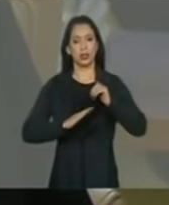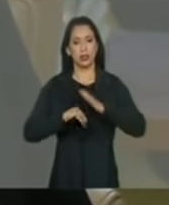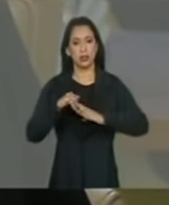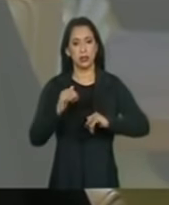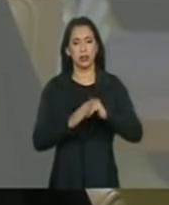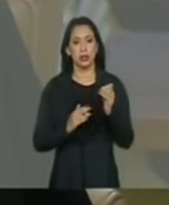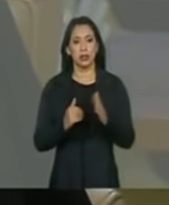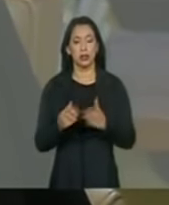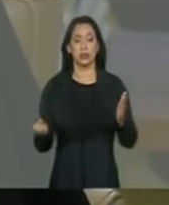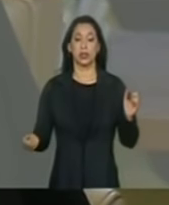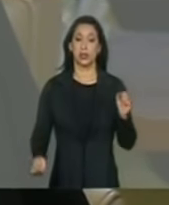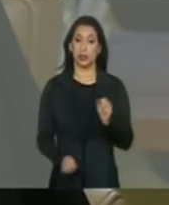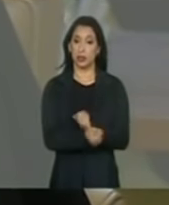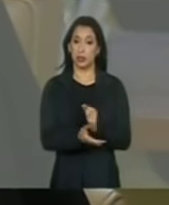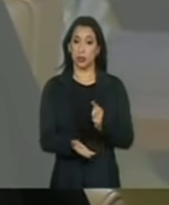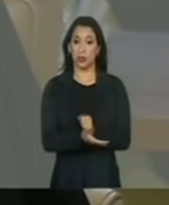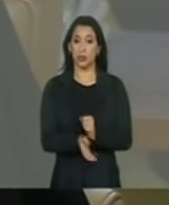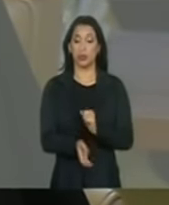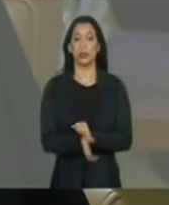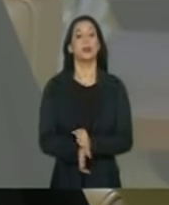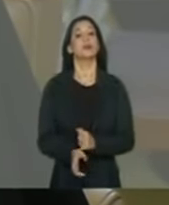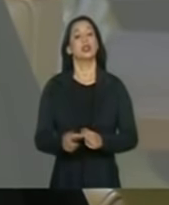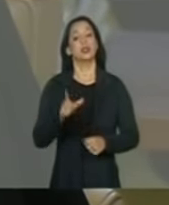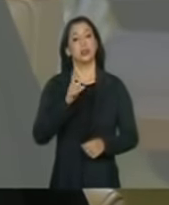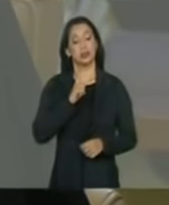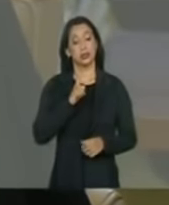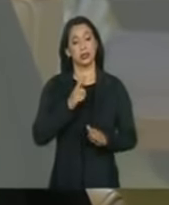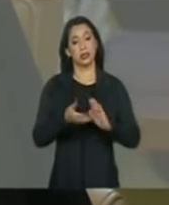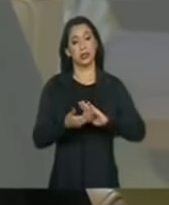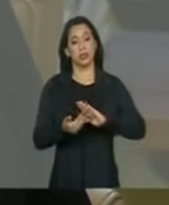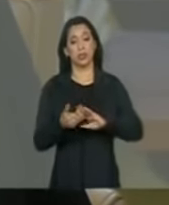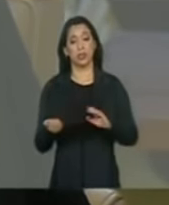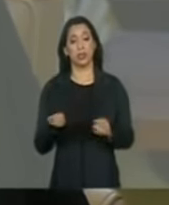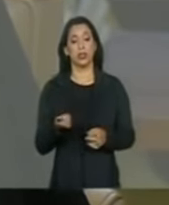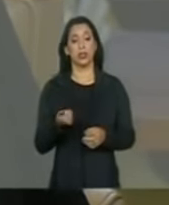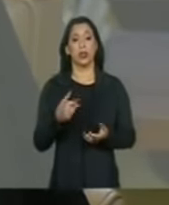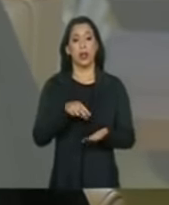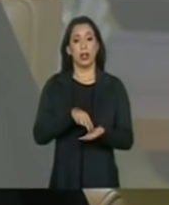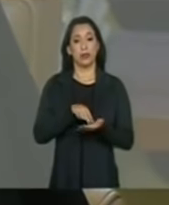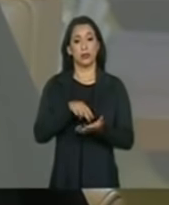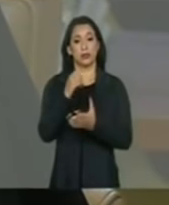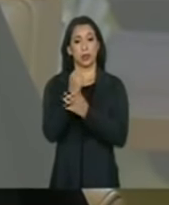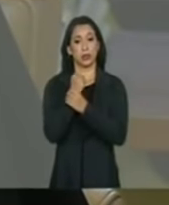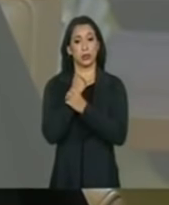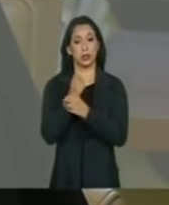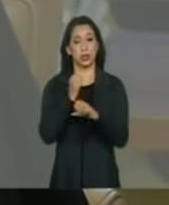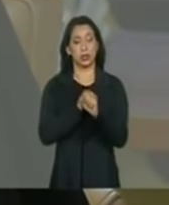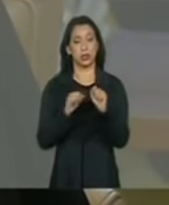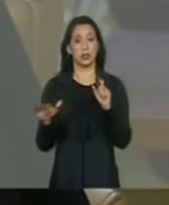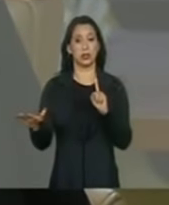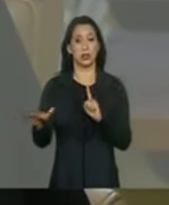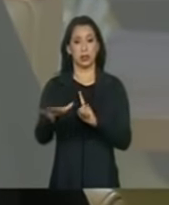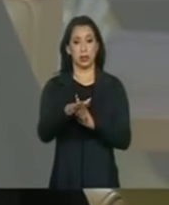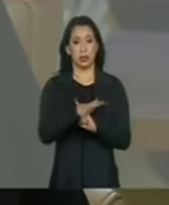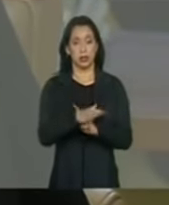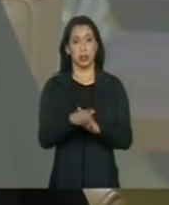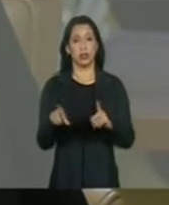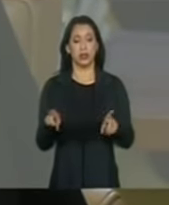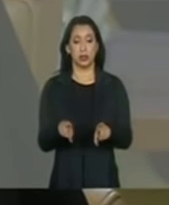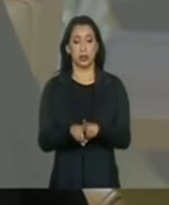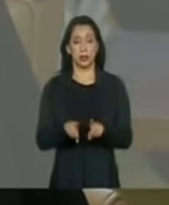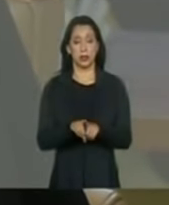tanto afetam a estabilidade ea segurança da sociedade ainda mais quando veiculadas por intermédio de